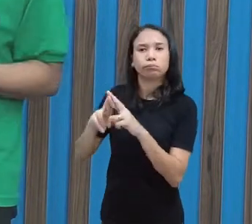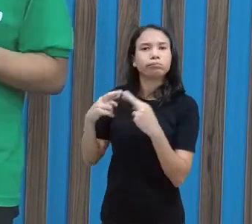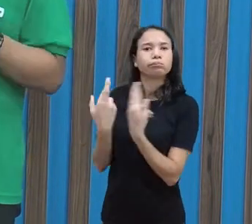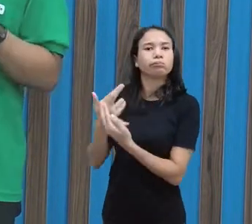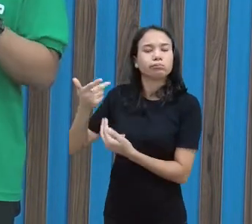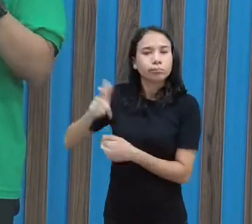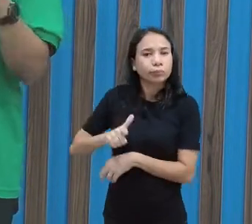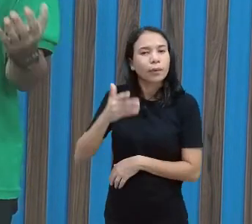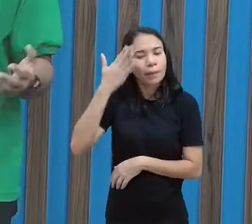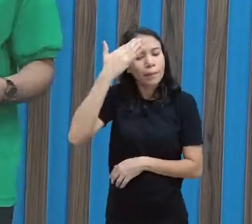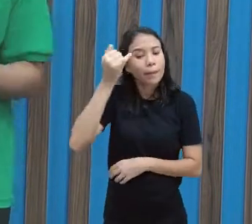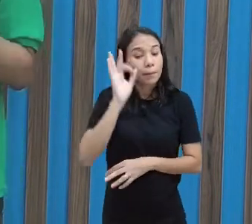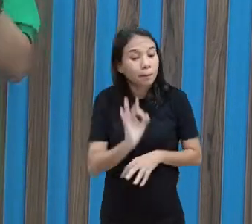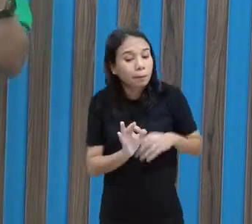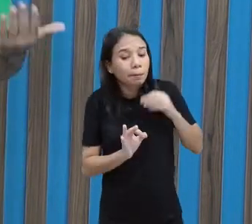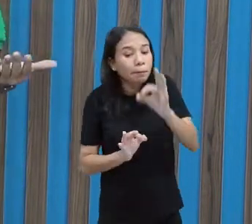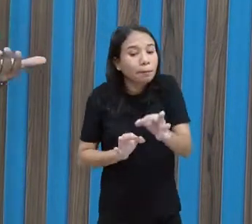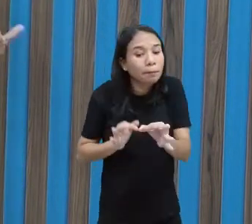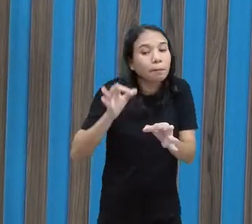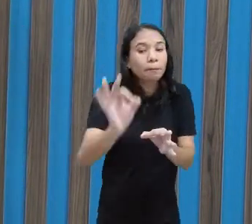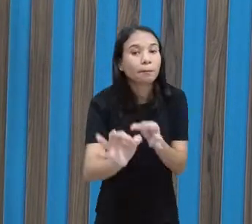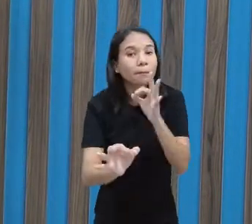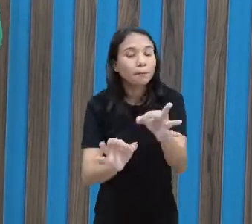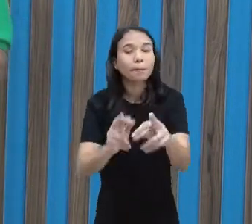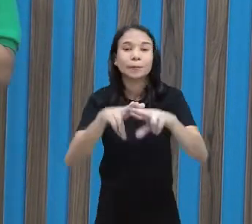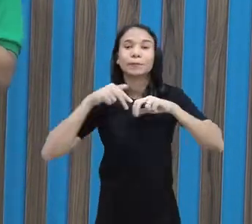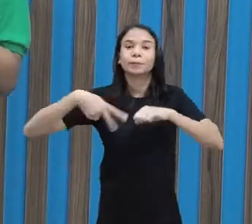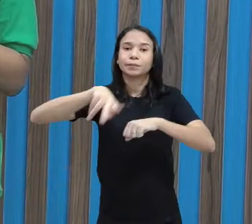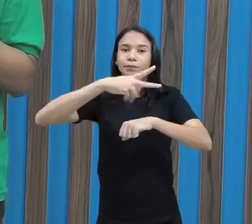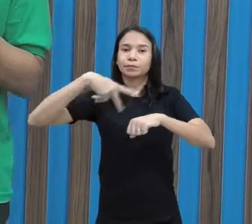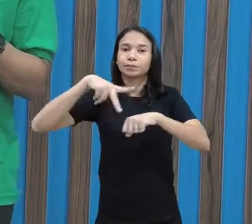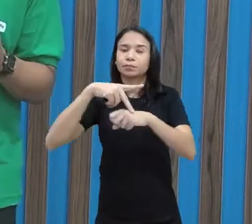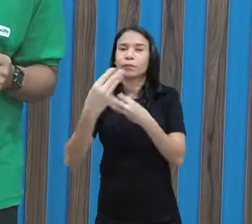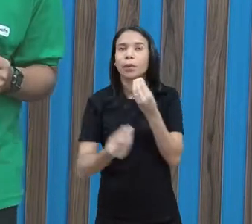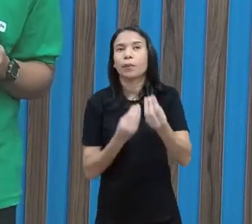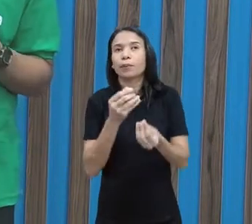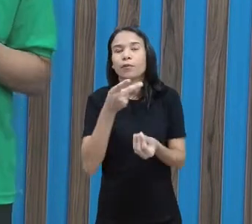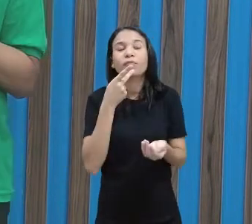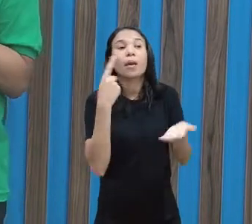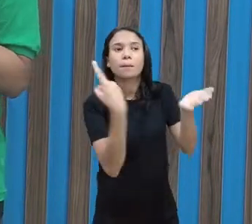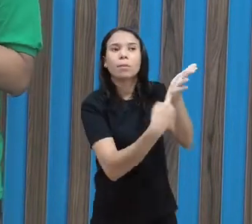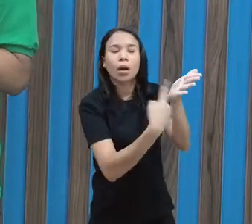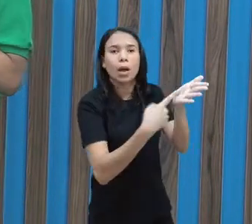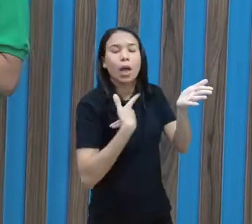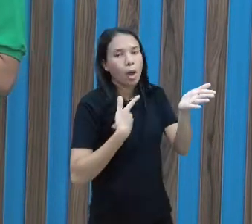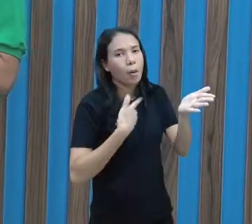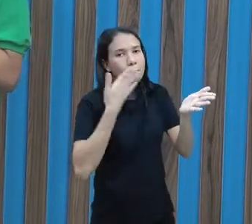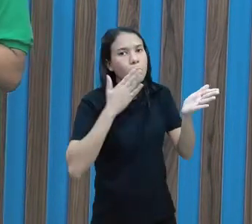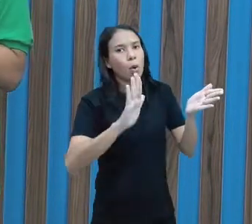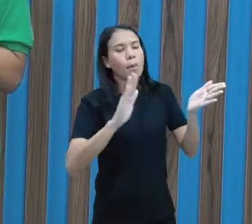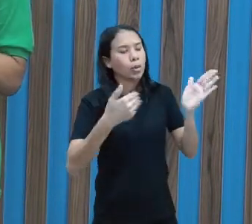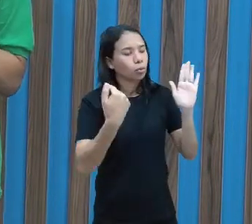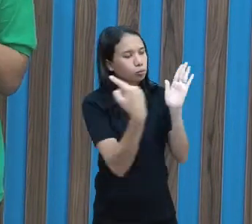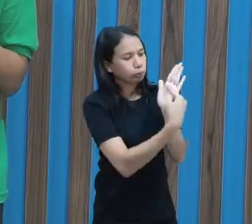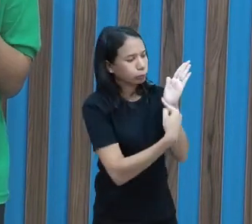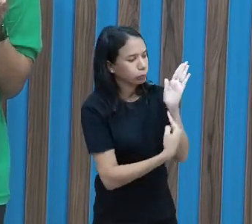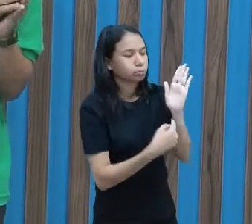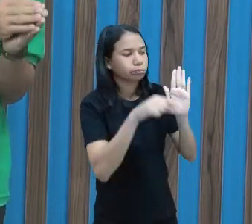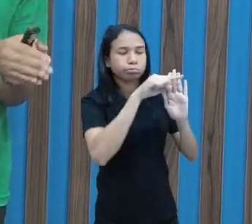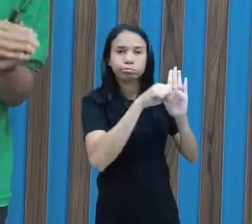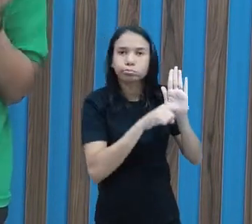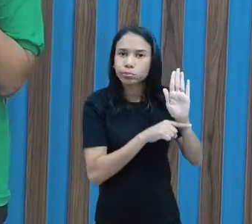ali. Então, essas reuniões na geopolítica, os países se comprometem. Então, nessas reuniões, por exemplo, os